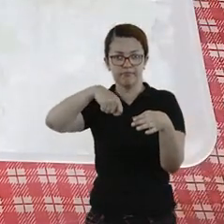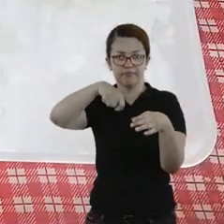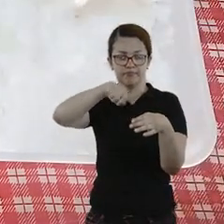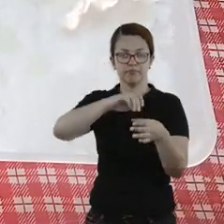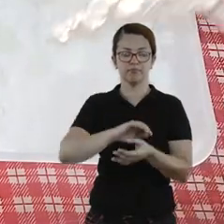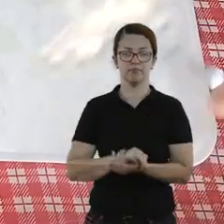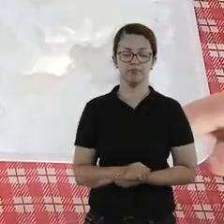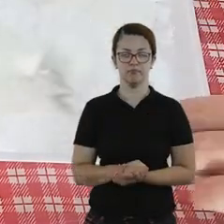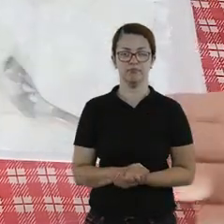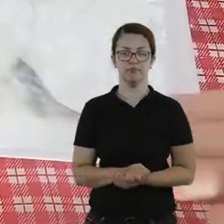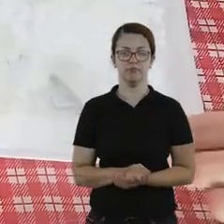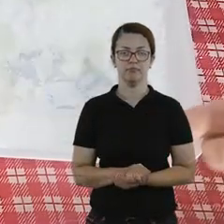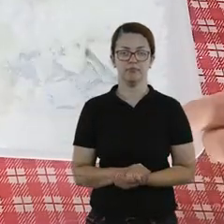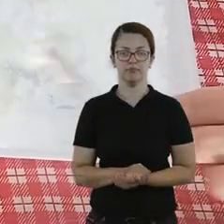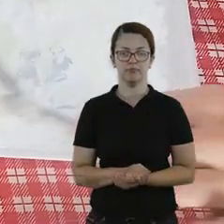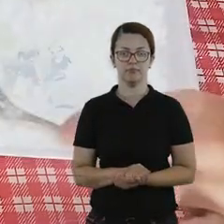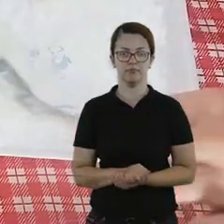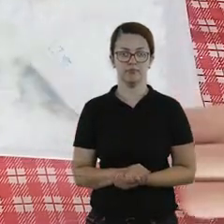tem.